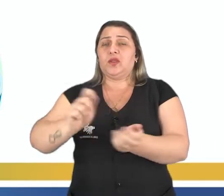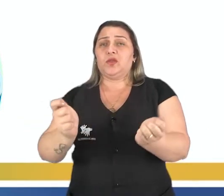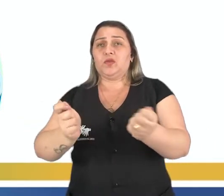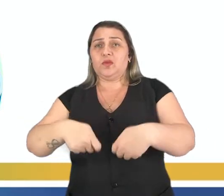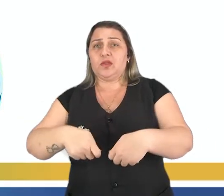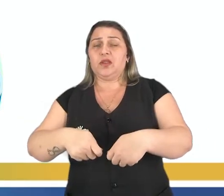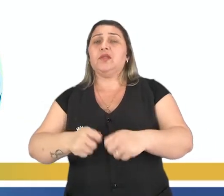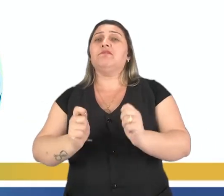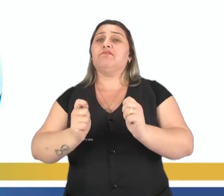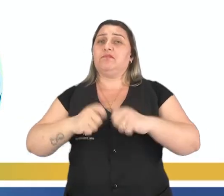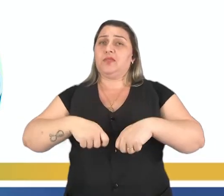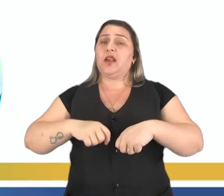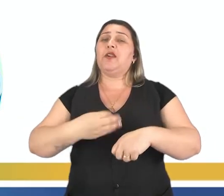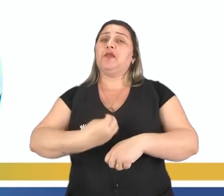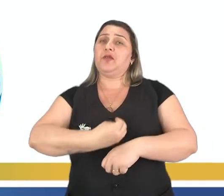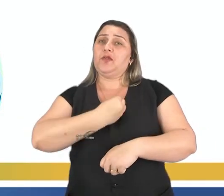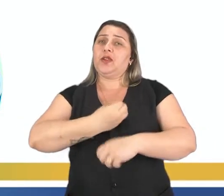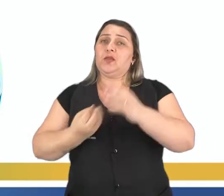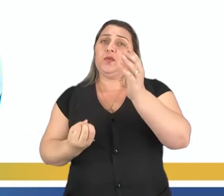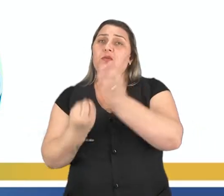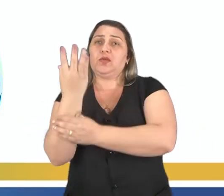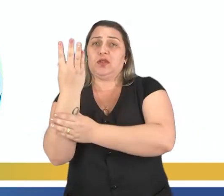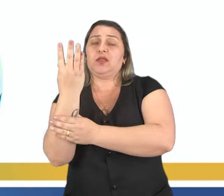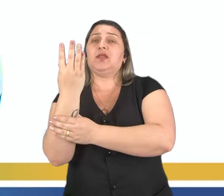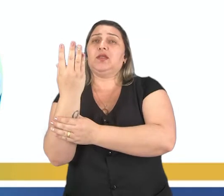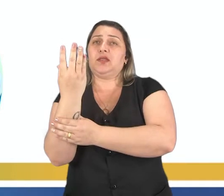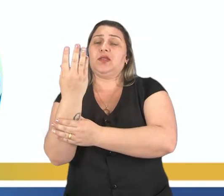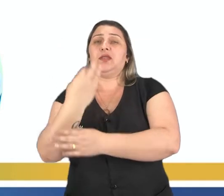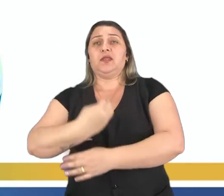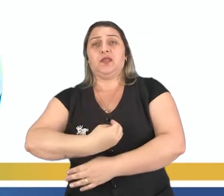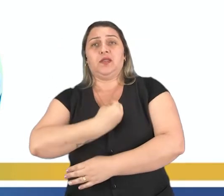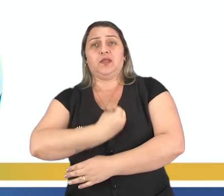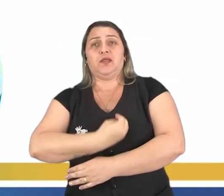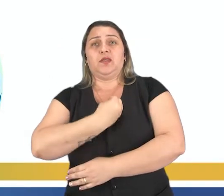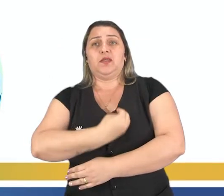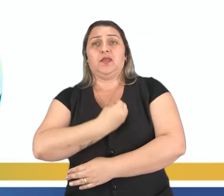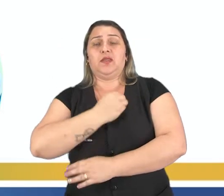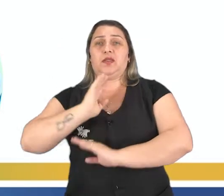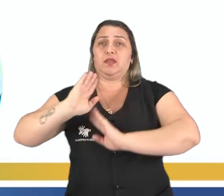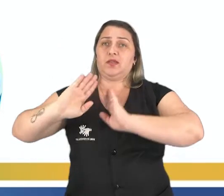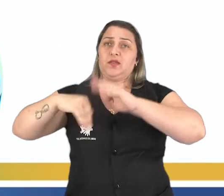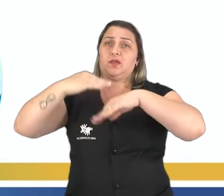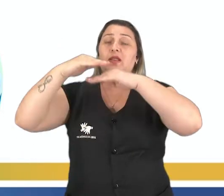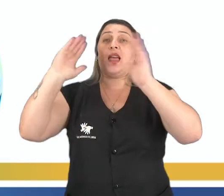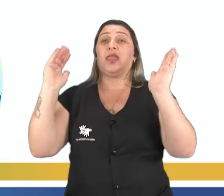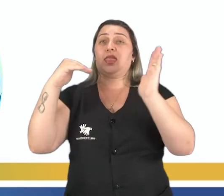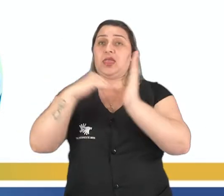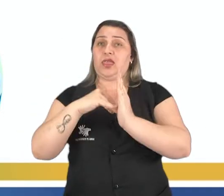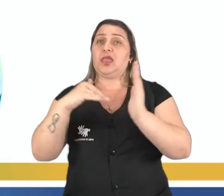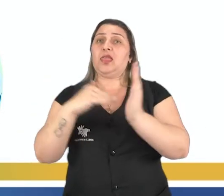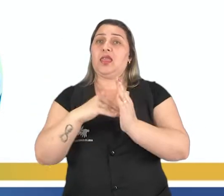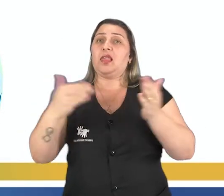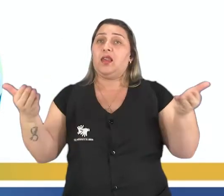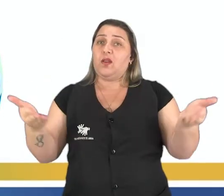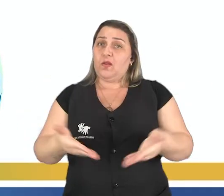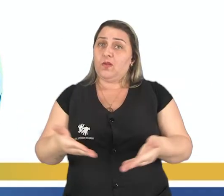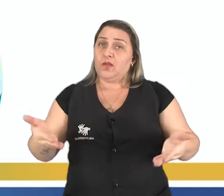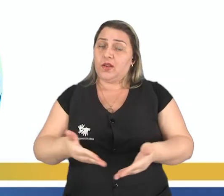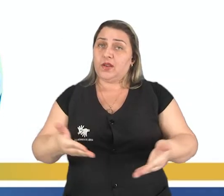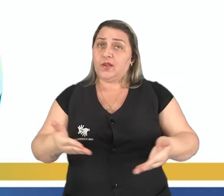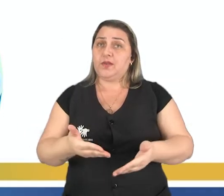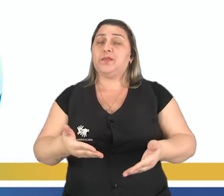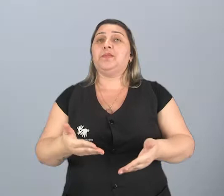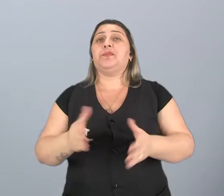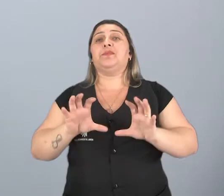que permitiram com que a vida surgisse e que essa vida ela se desenvolvesse até chegar nos moldes atuais,